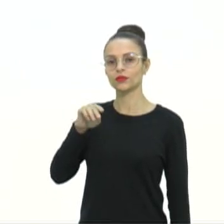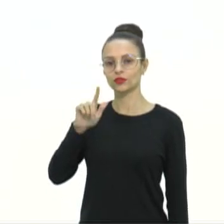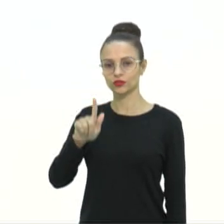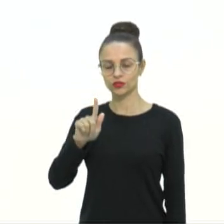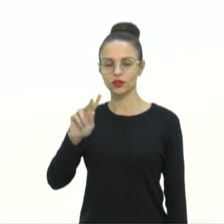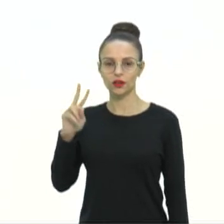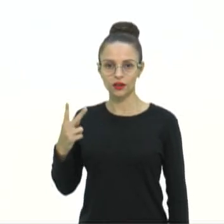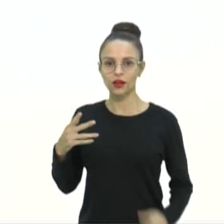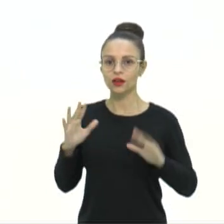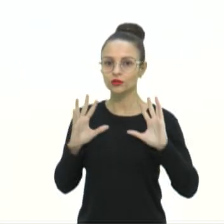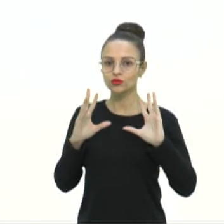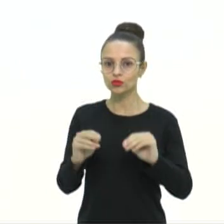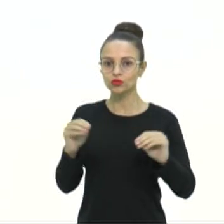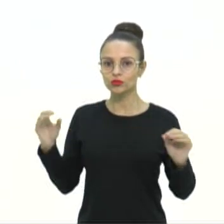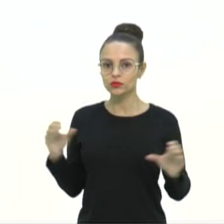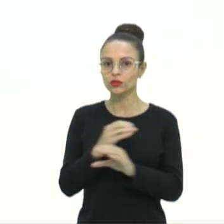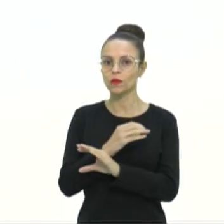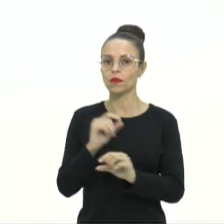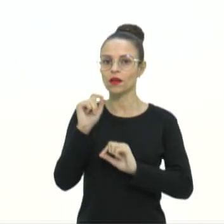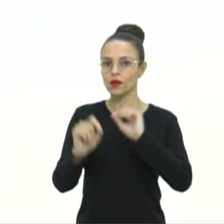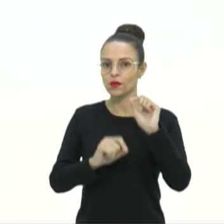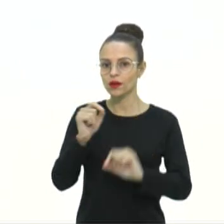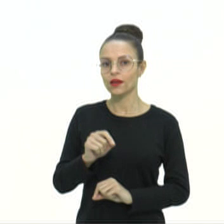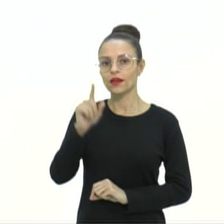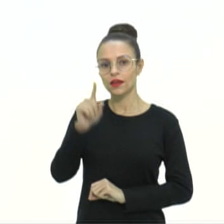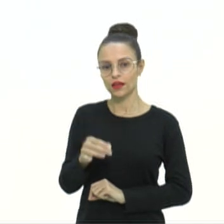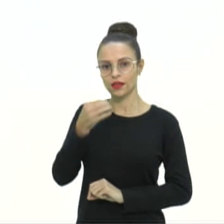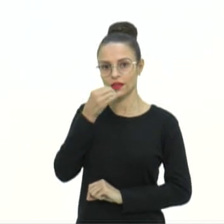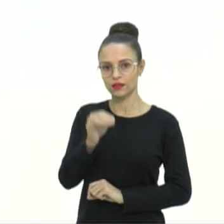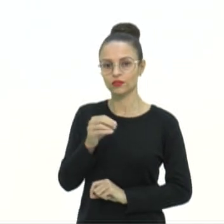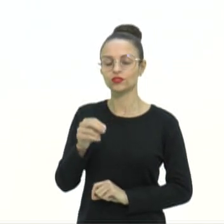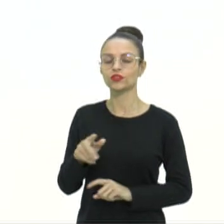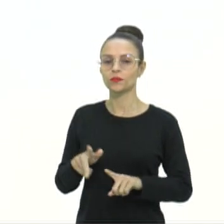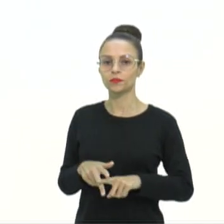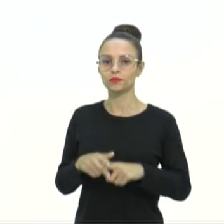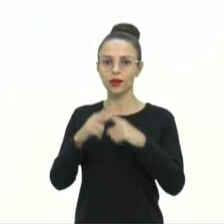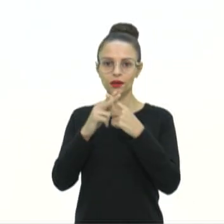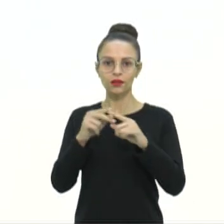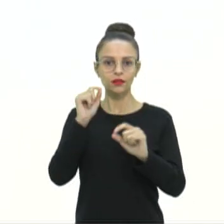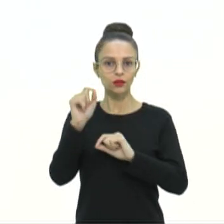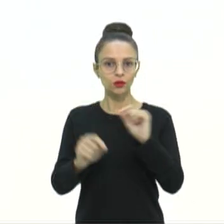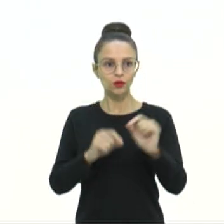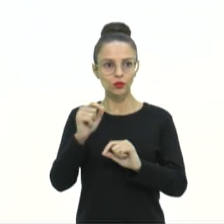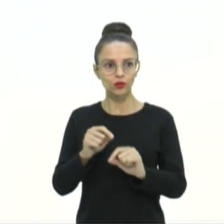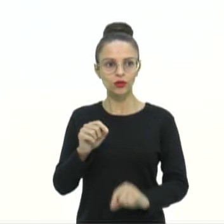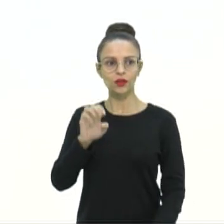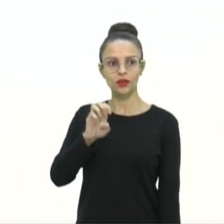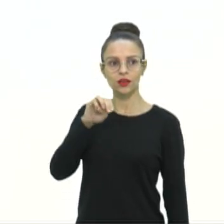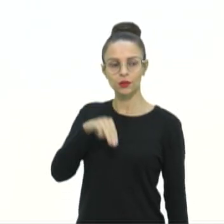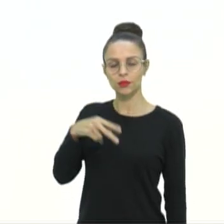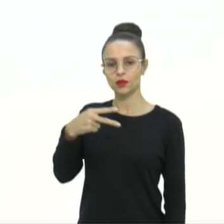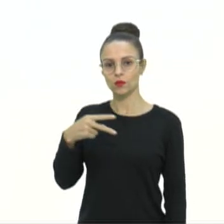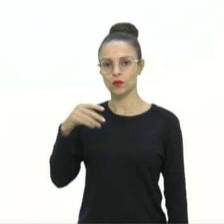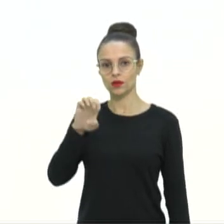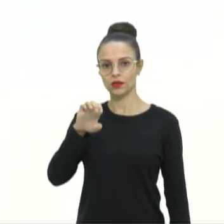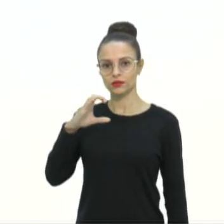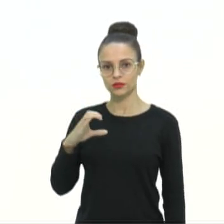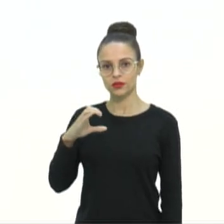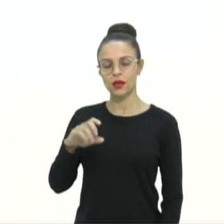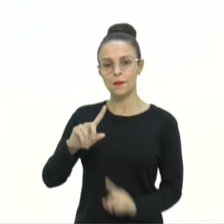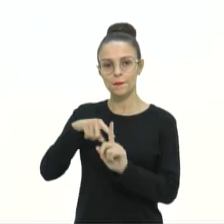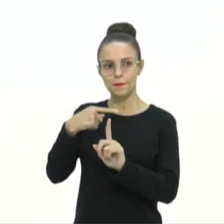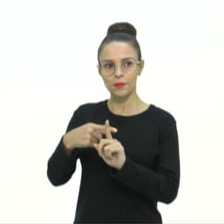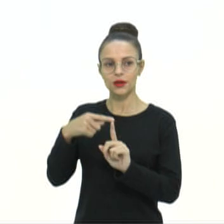isso forma a chamada energia mecânica, certo? Que a energia mecânica é igual à energia cinética mais